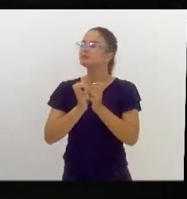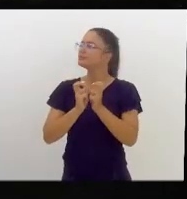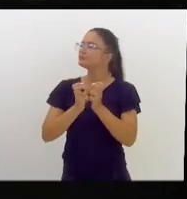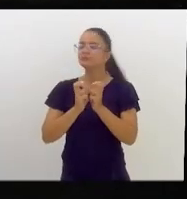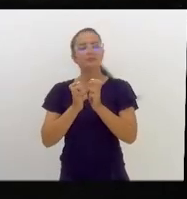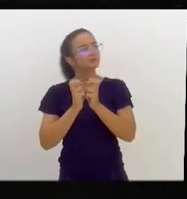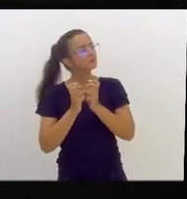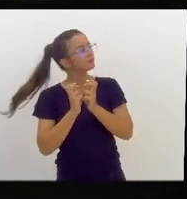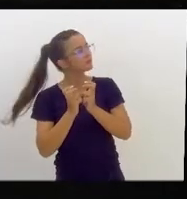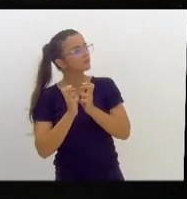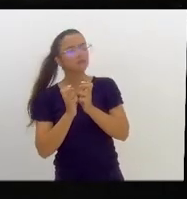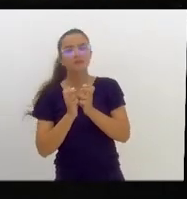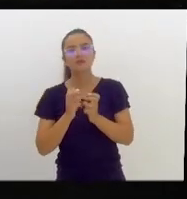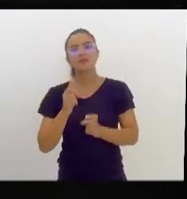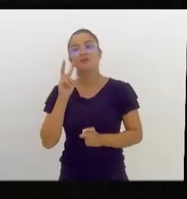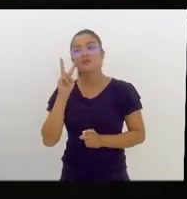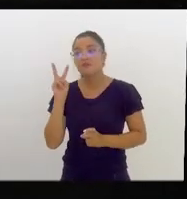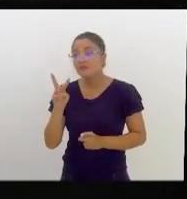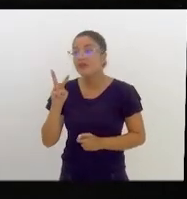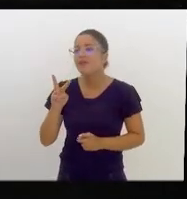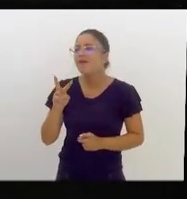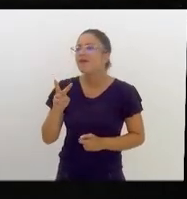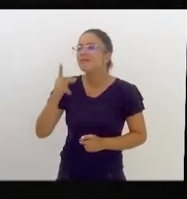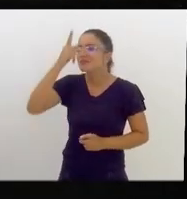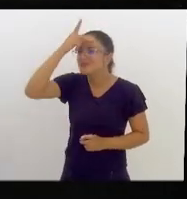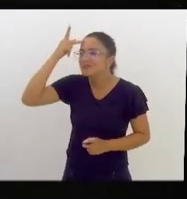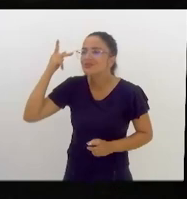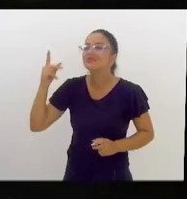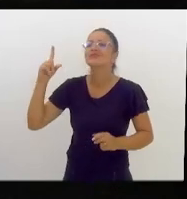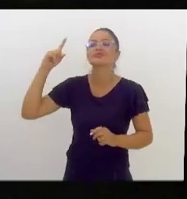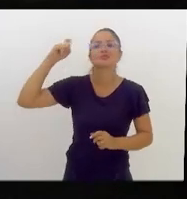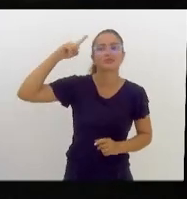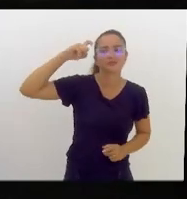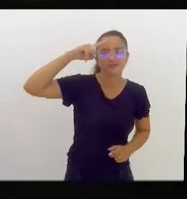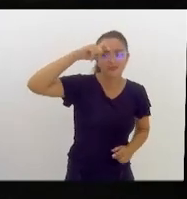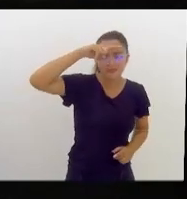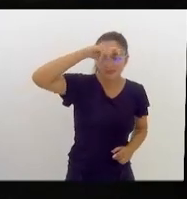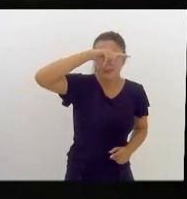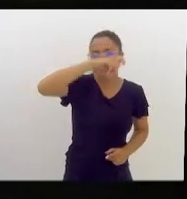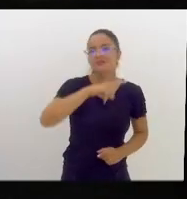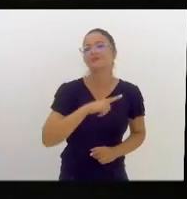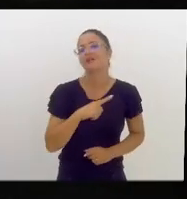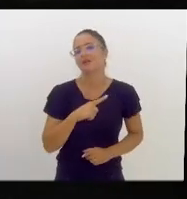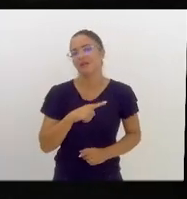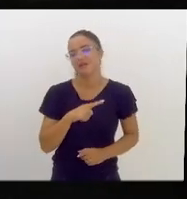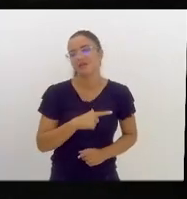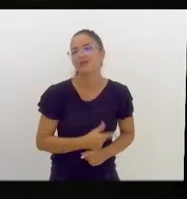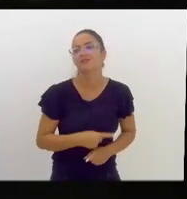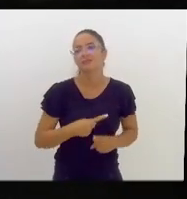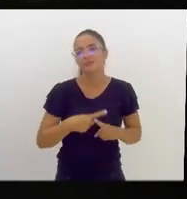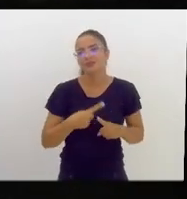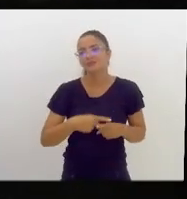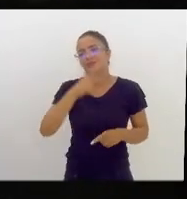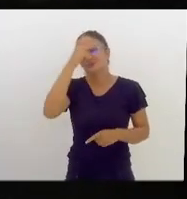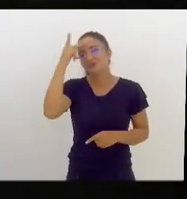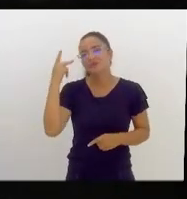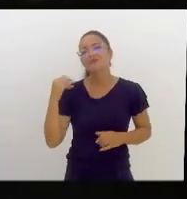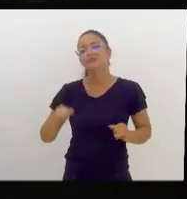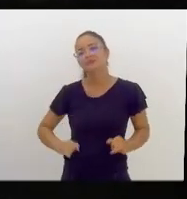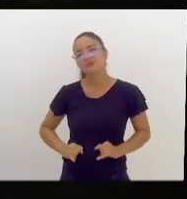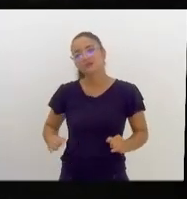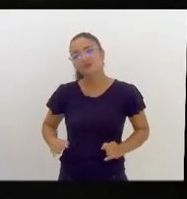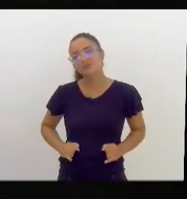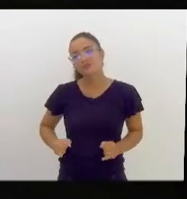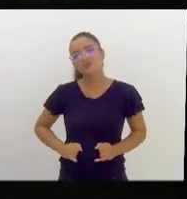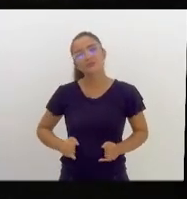em loco às dificuldades, né, que o cidadão do estado do Rio de Janeiro, o